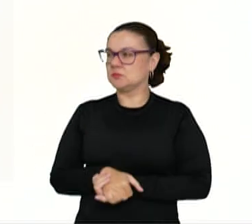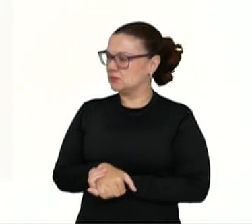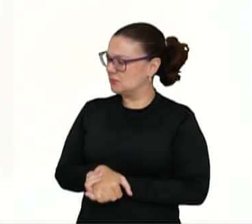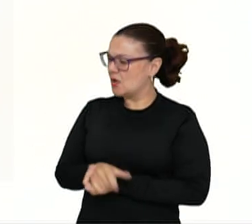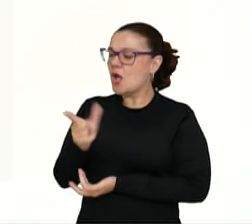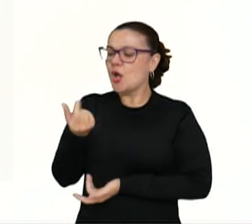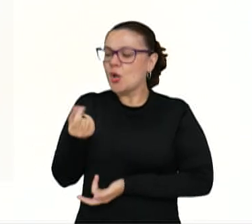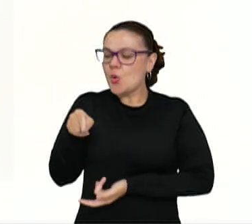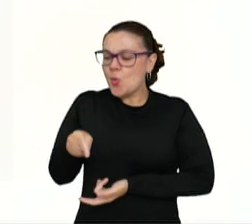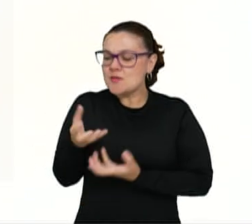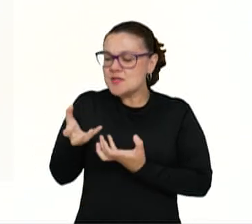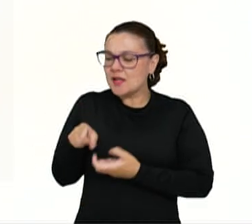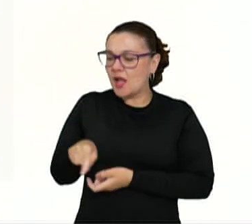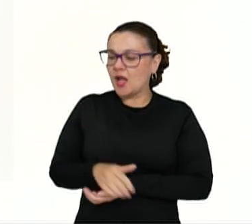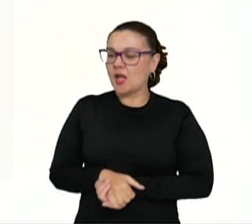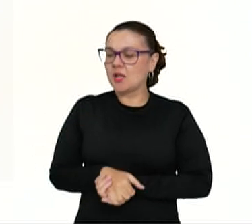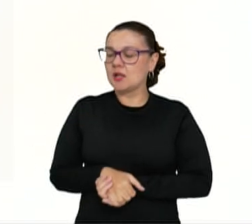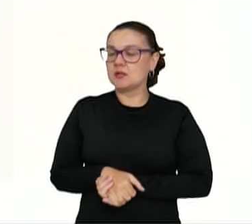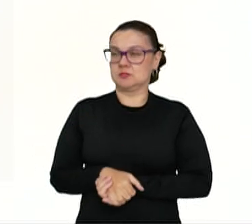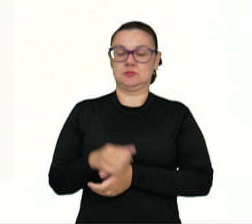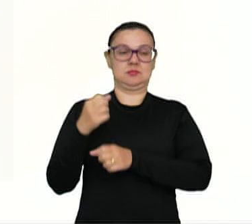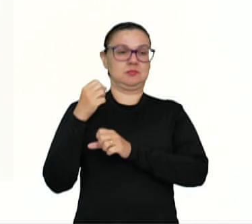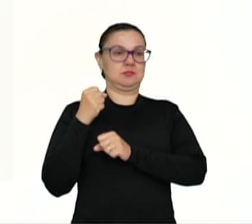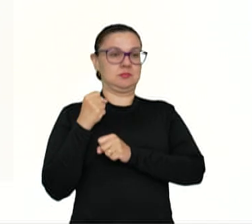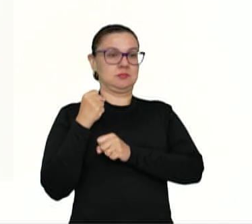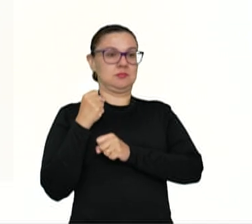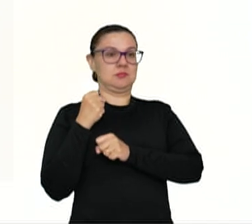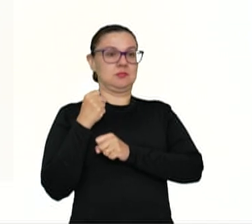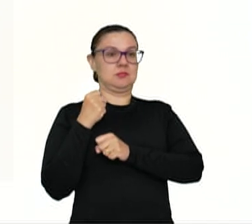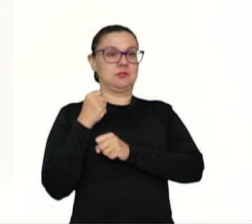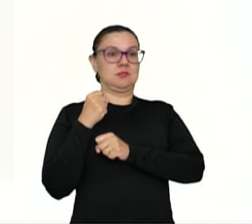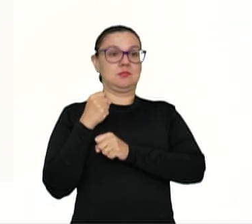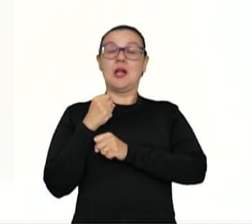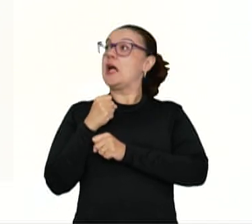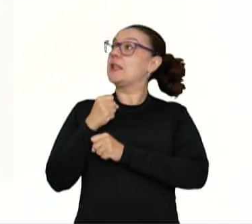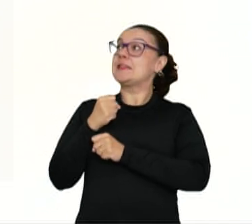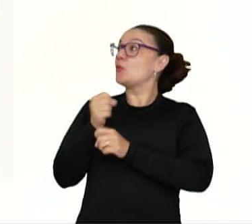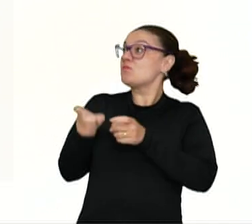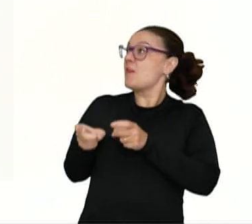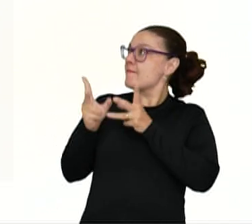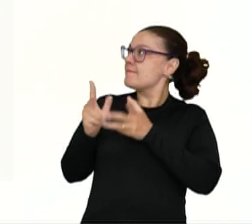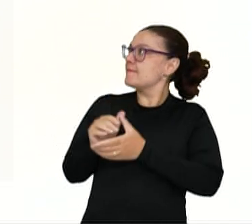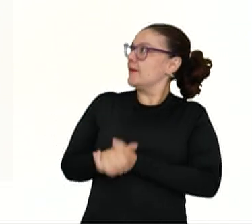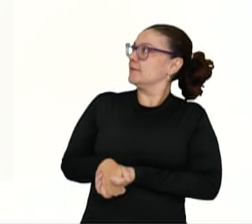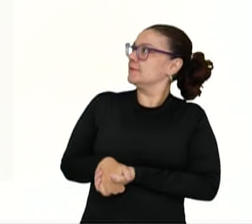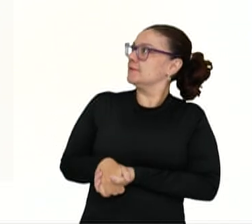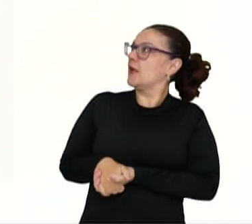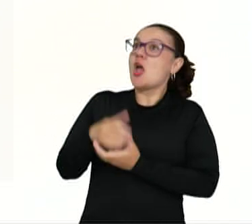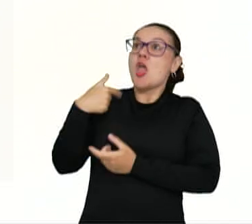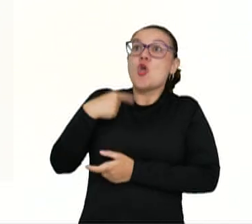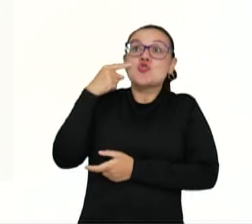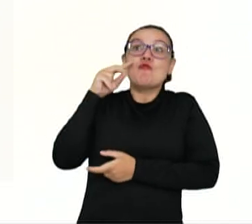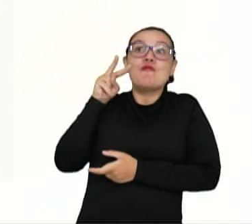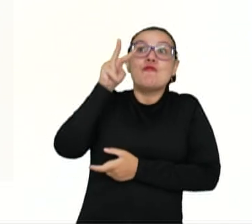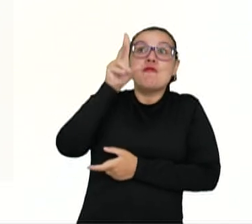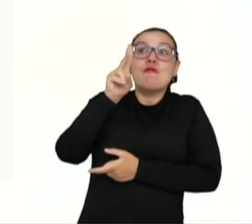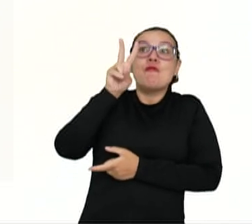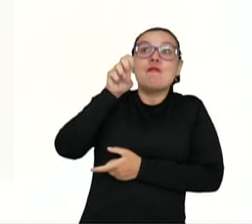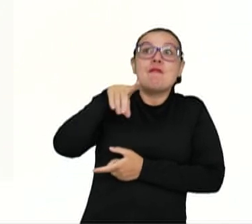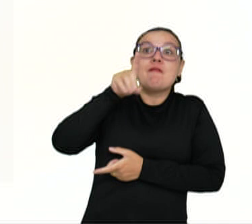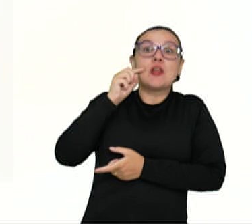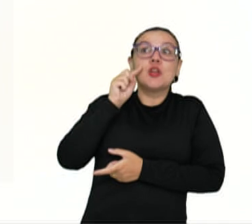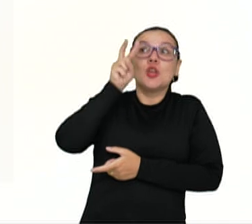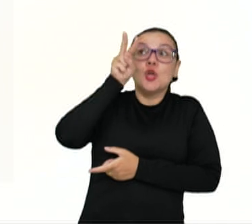ele: quanto quer pelo pôr do sol? Vendo o pôr do sol. Não está à venda, eu estou vendo o pôr do